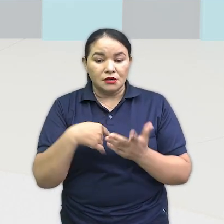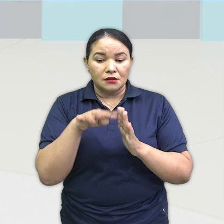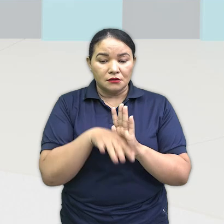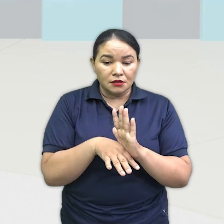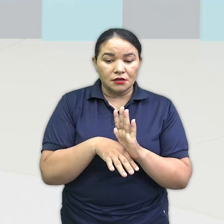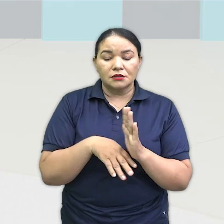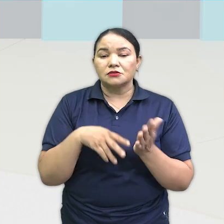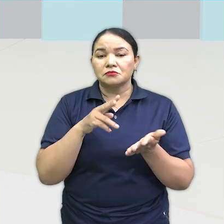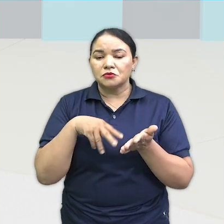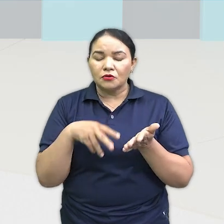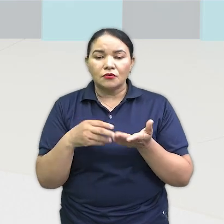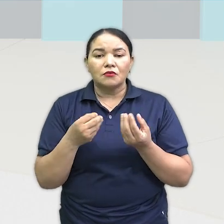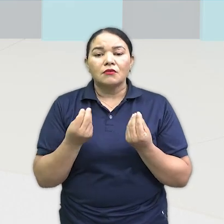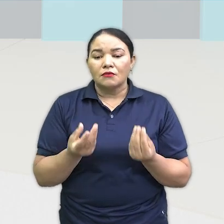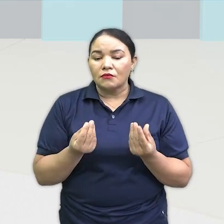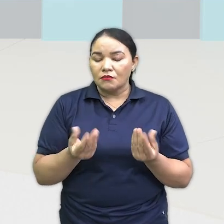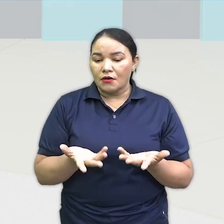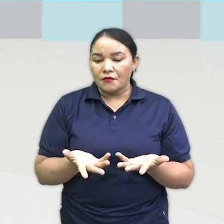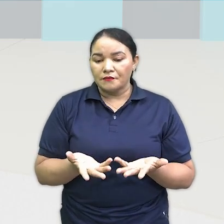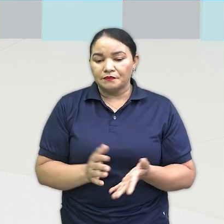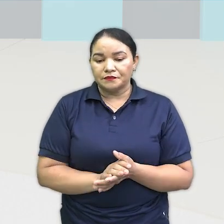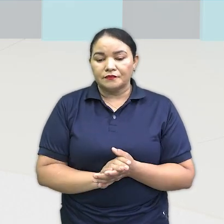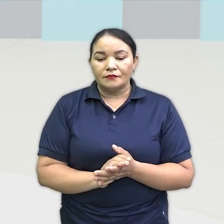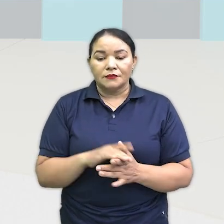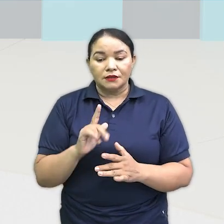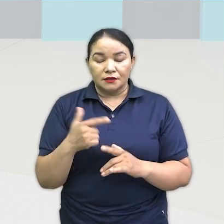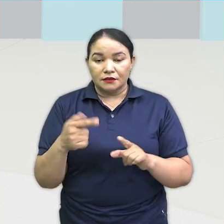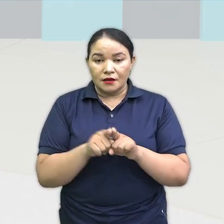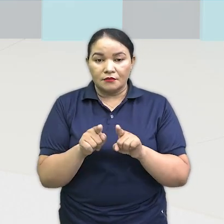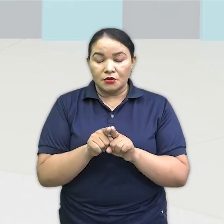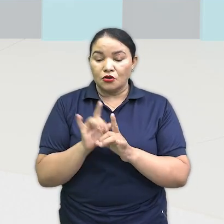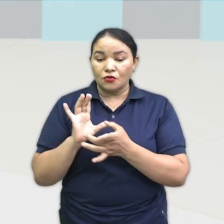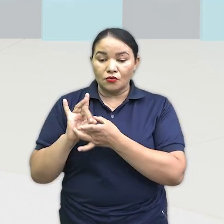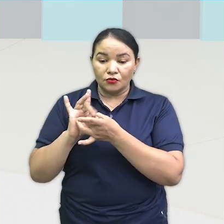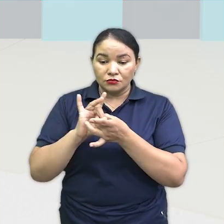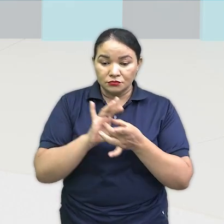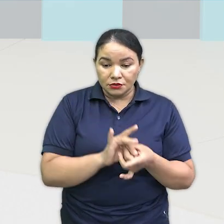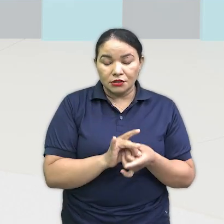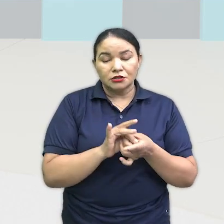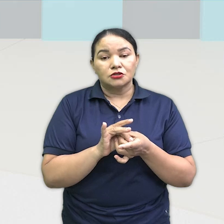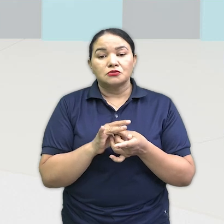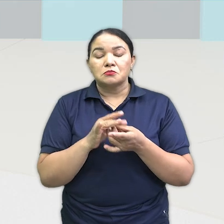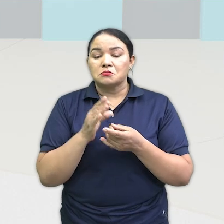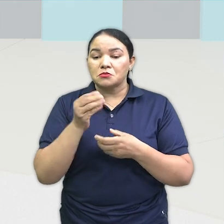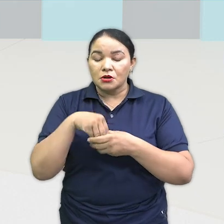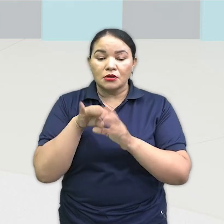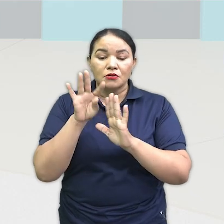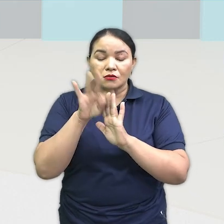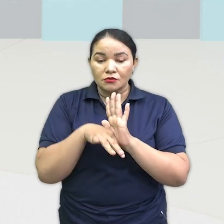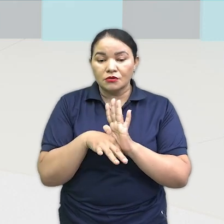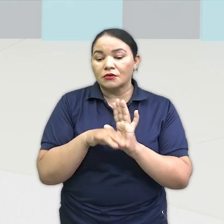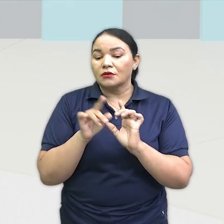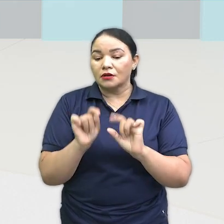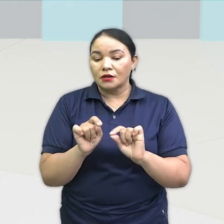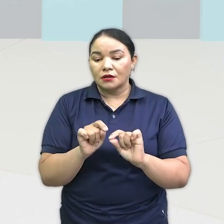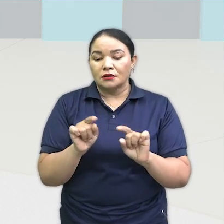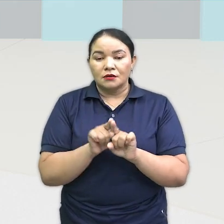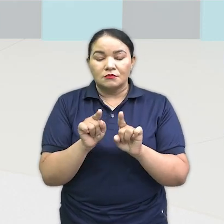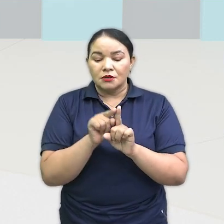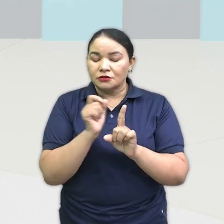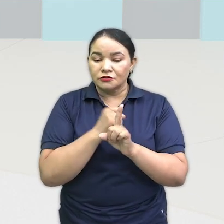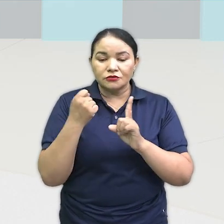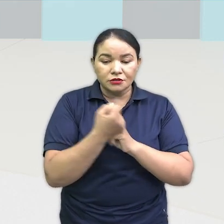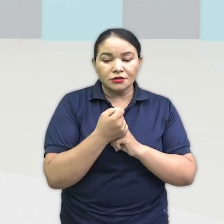faixa etária ele foi escrito? Em qual contexto está inserido, né? O que está acontecendo na sociedade